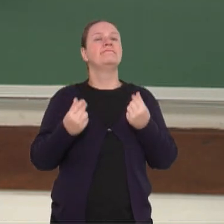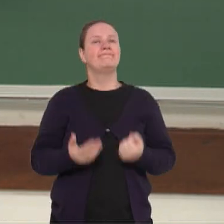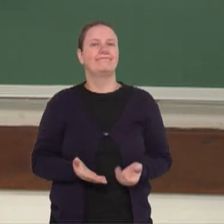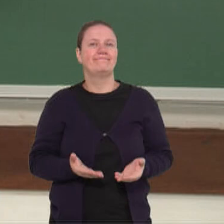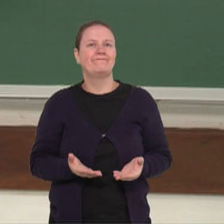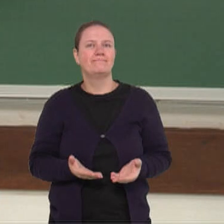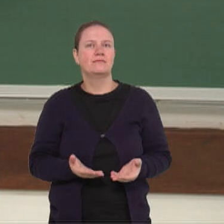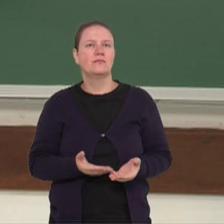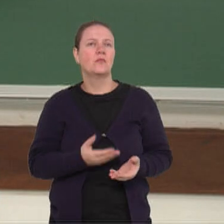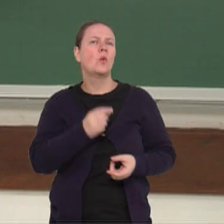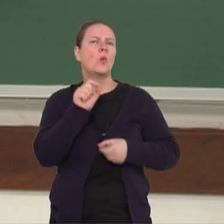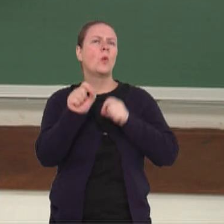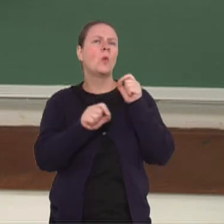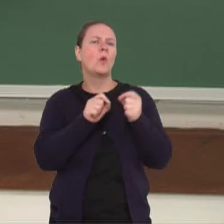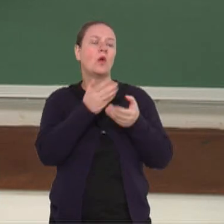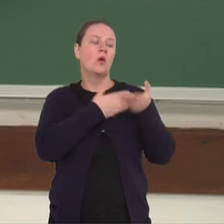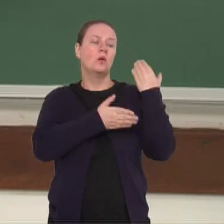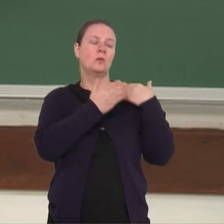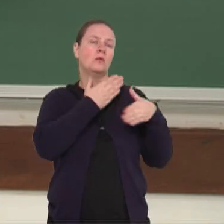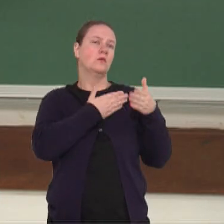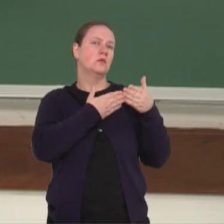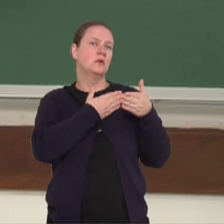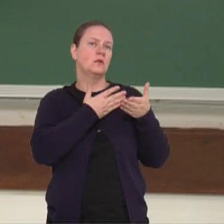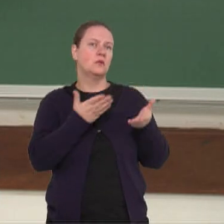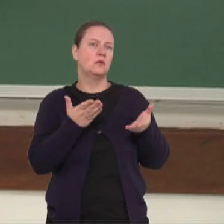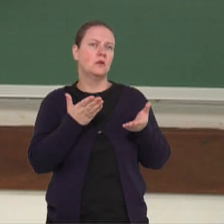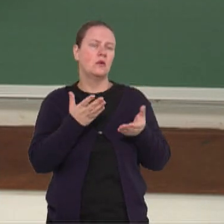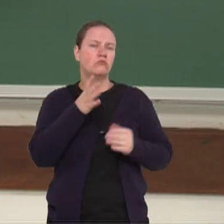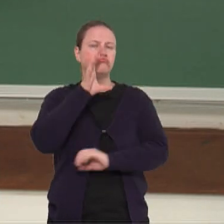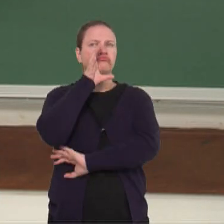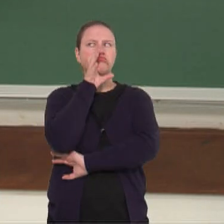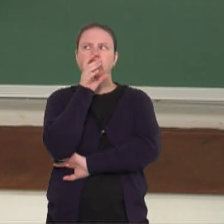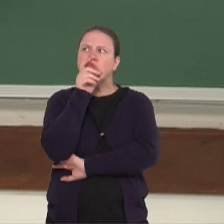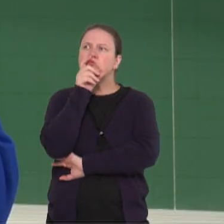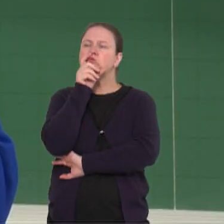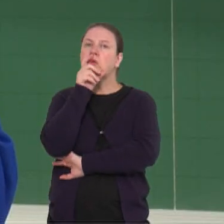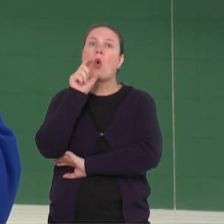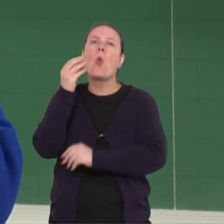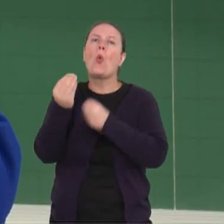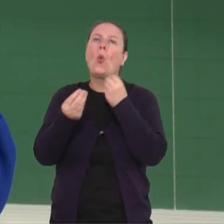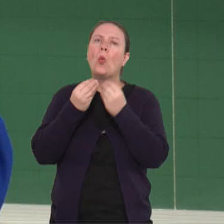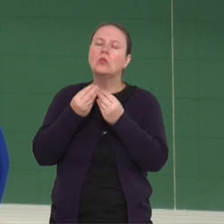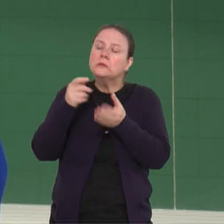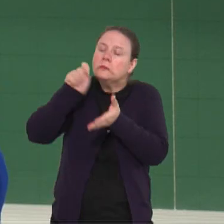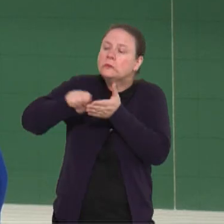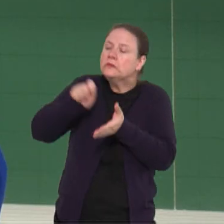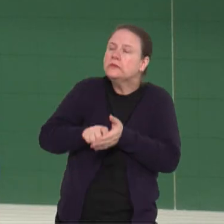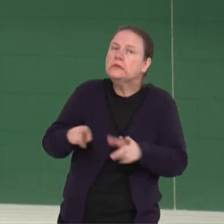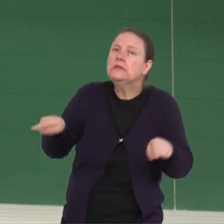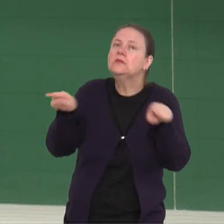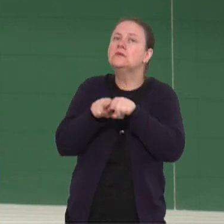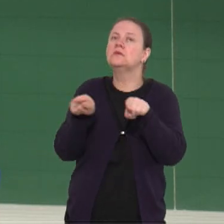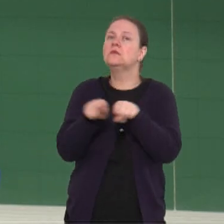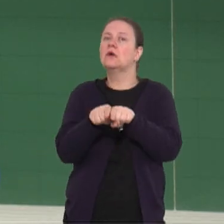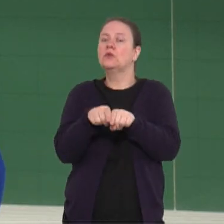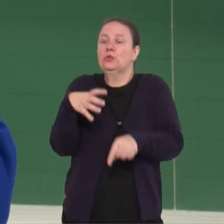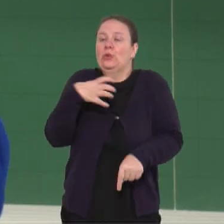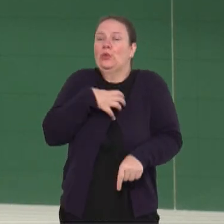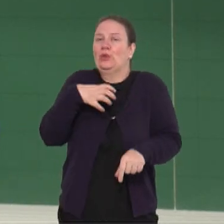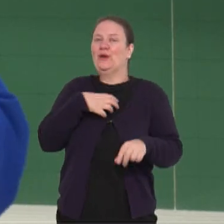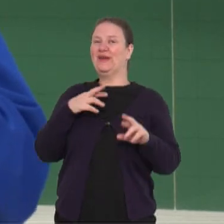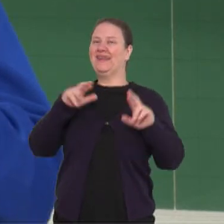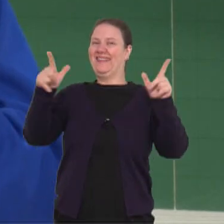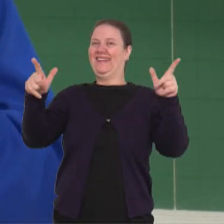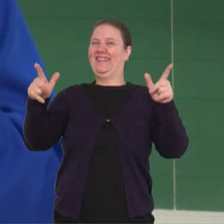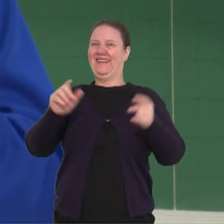Então, qual que é o passado de read? Por incrível que pareça, se escreve da mesma maneira, só que se pronuncia de um jeito diferente.